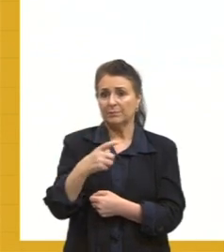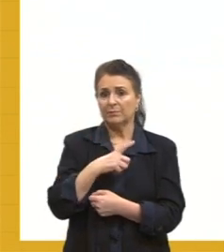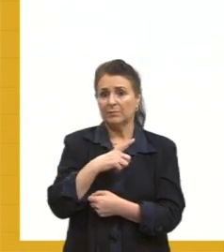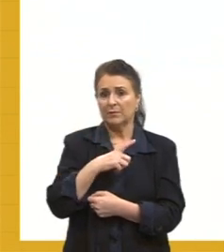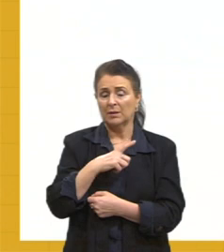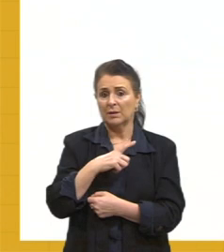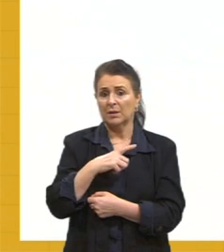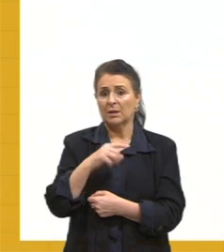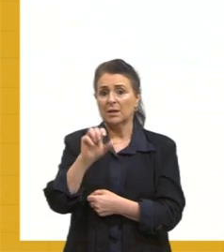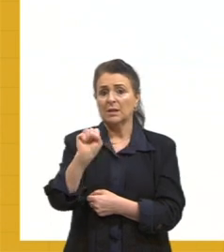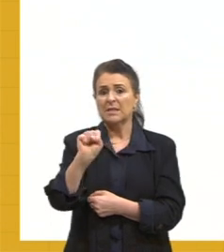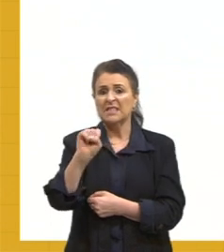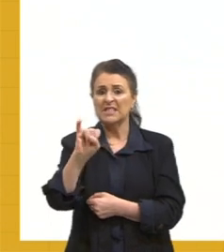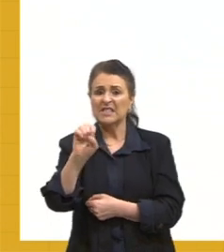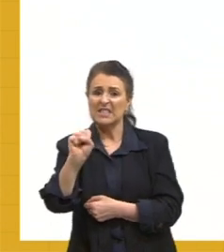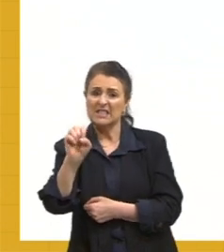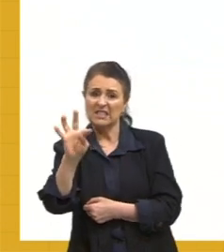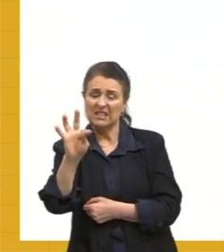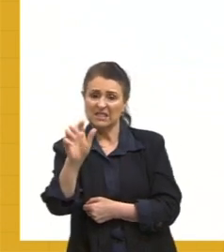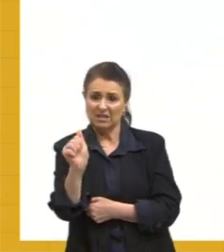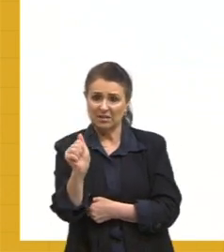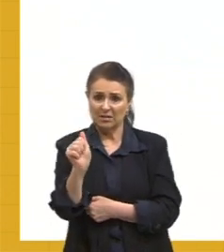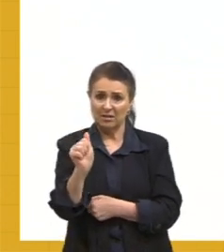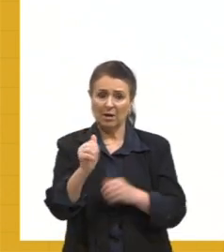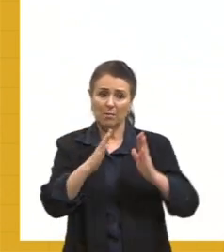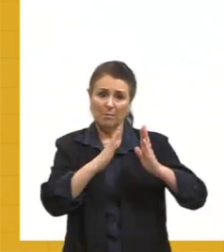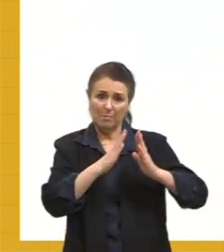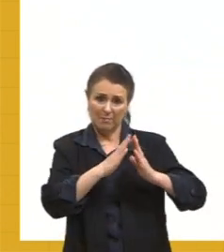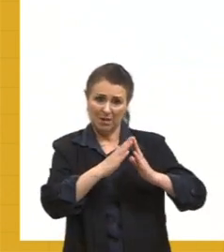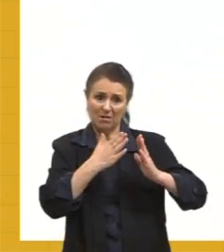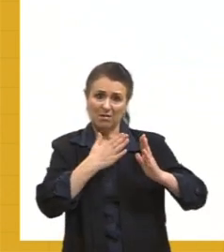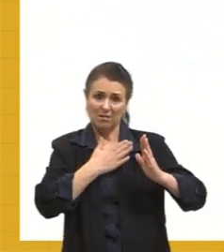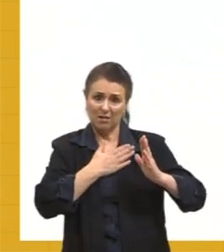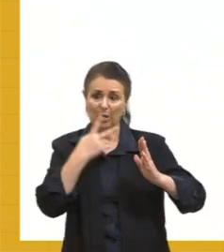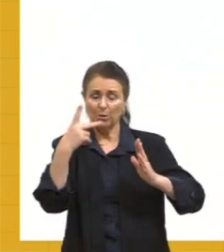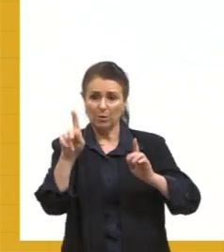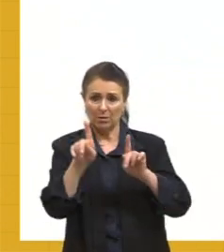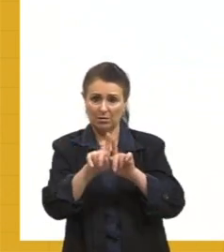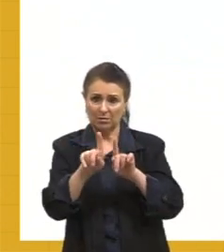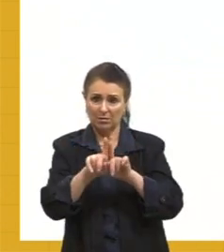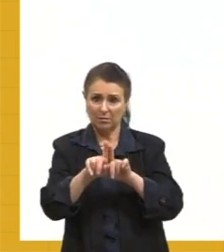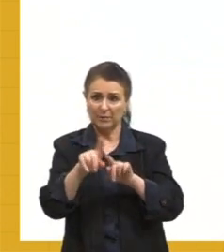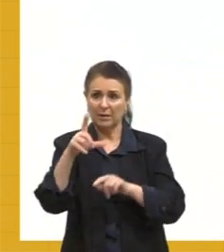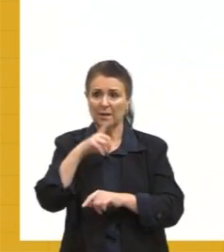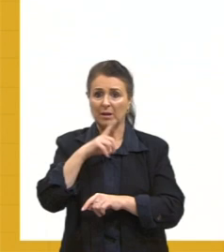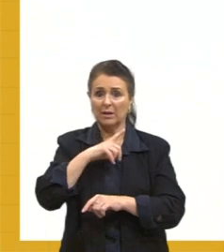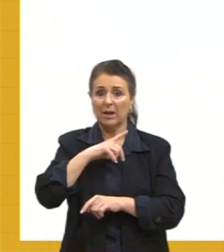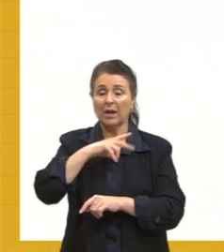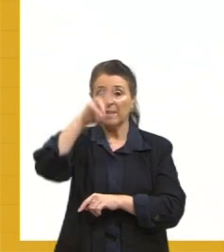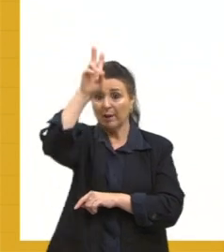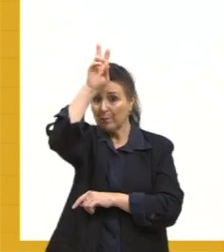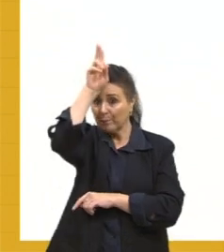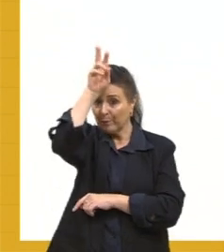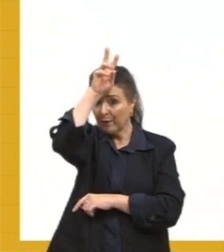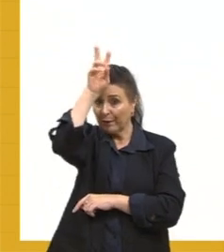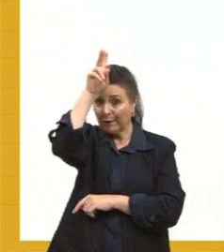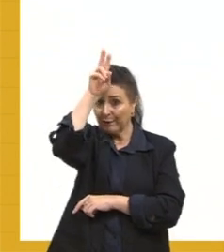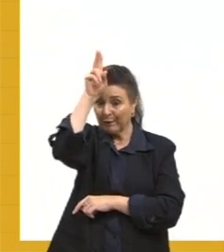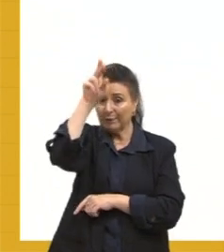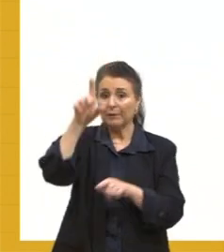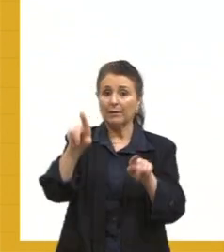sexta né me casa é sucata O carátia que é o a barata né